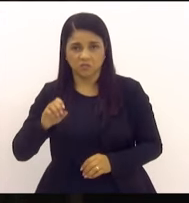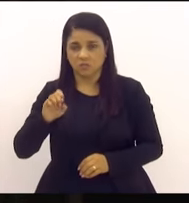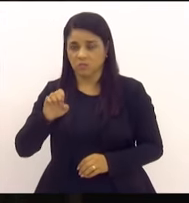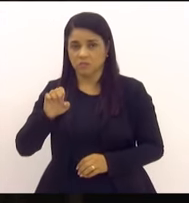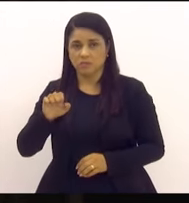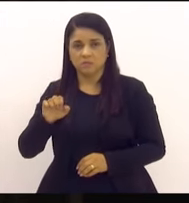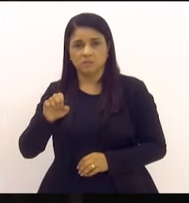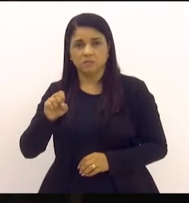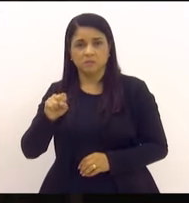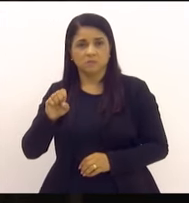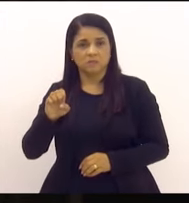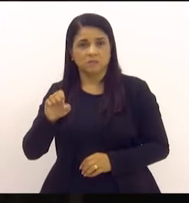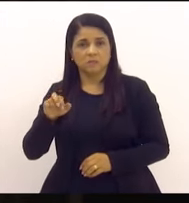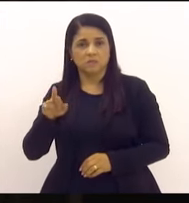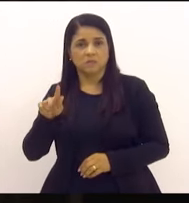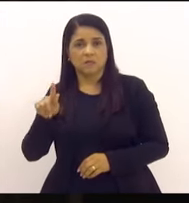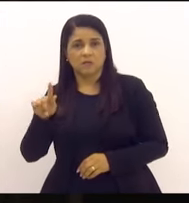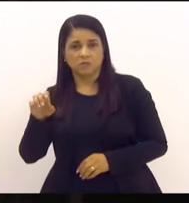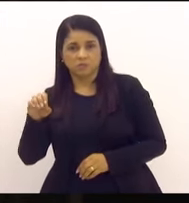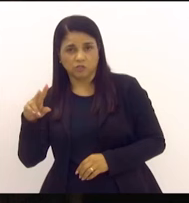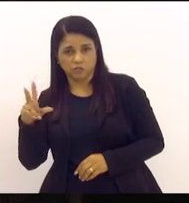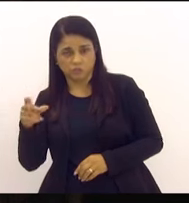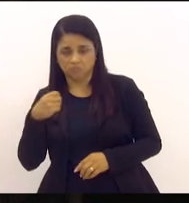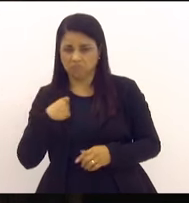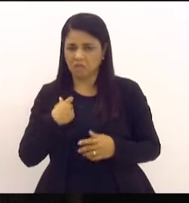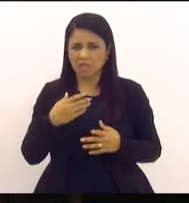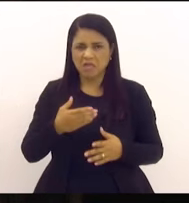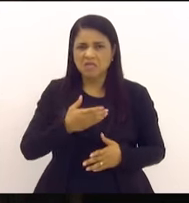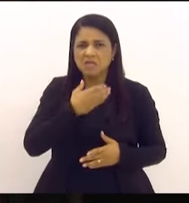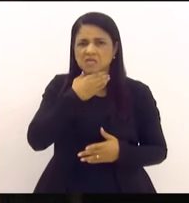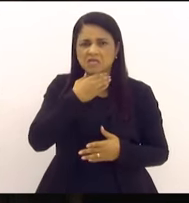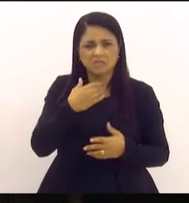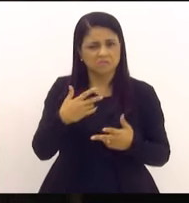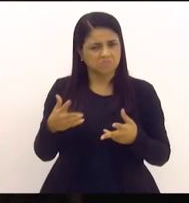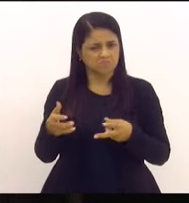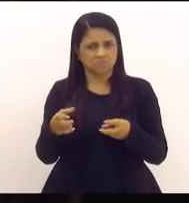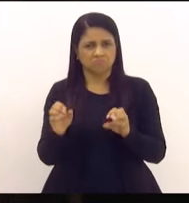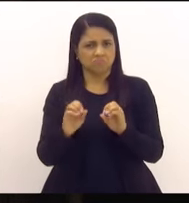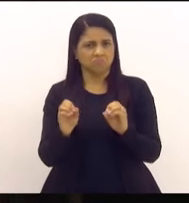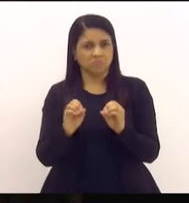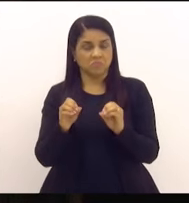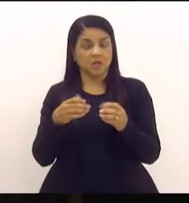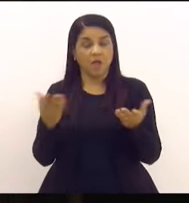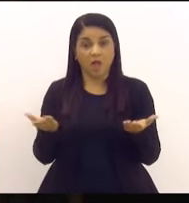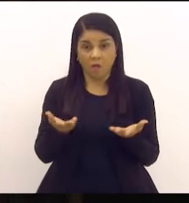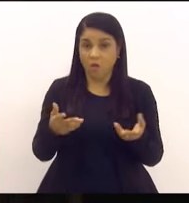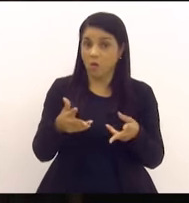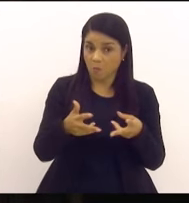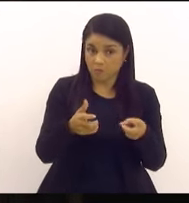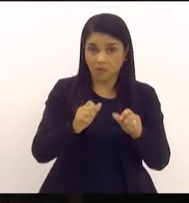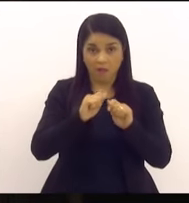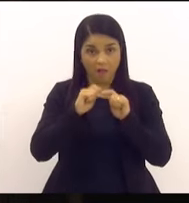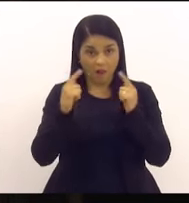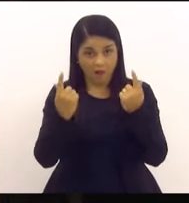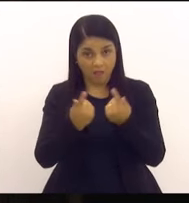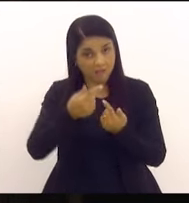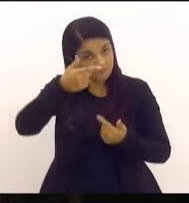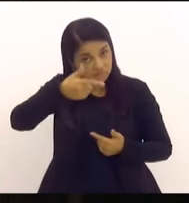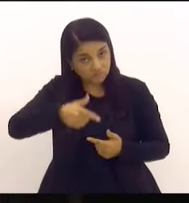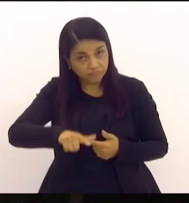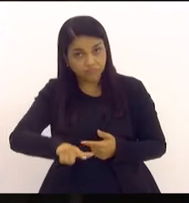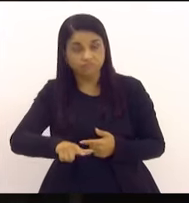crise entre o parlamento e o governo do Estado. O que eu percebo nesse momento é que a Alerge, mais uma